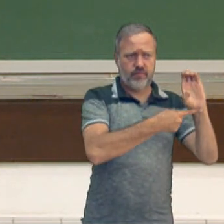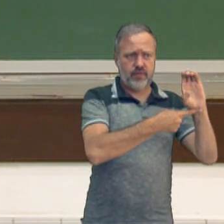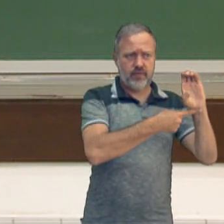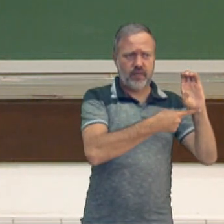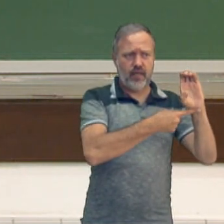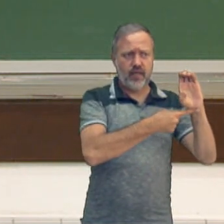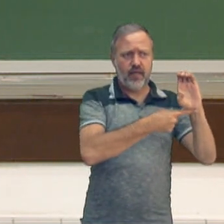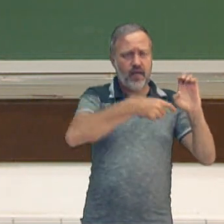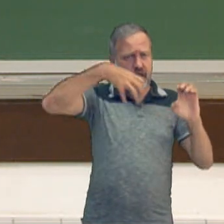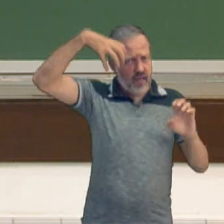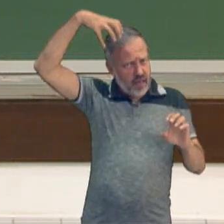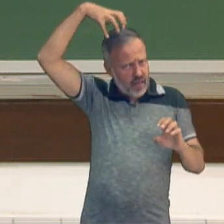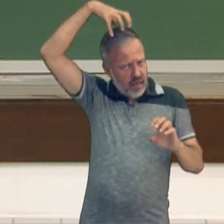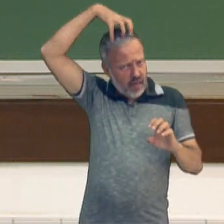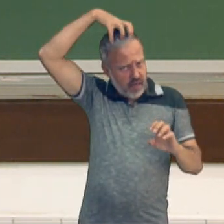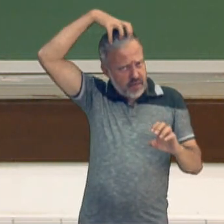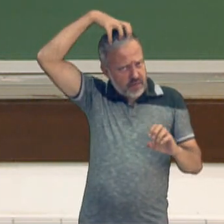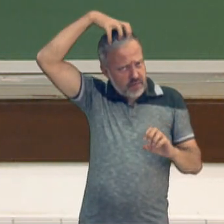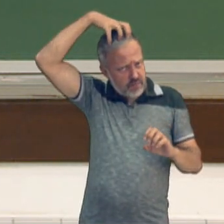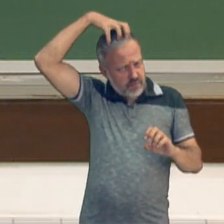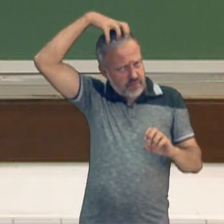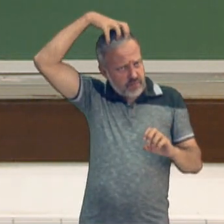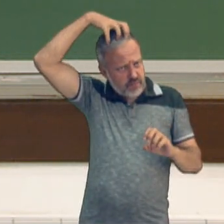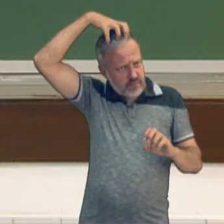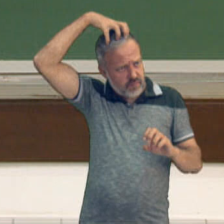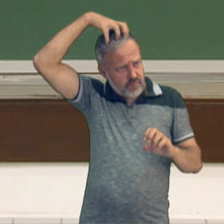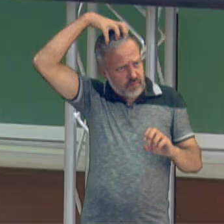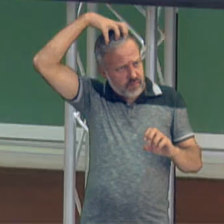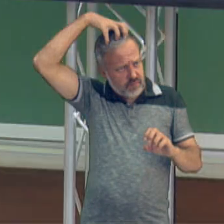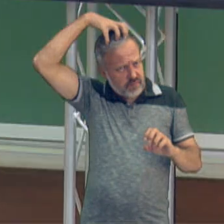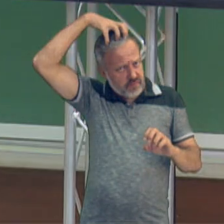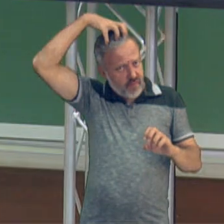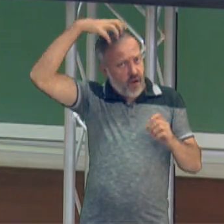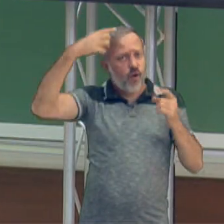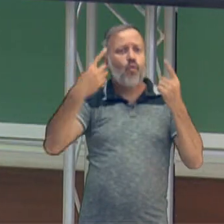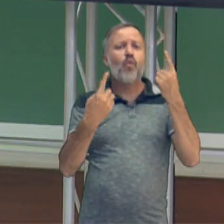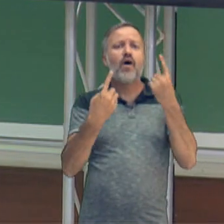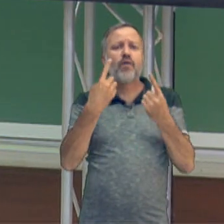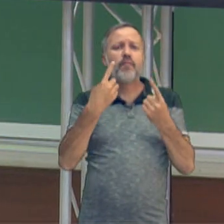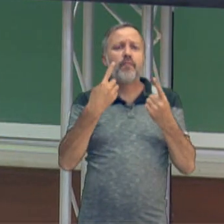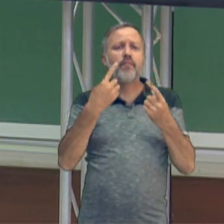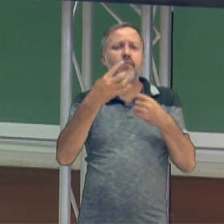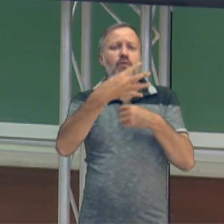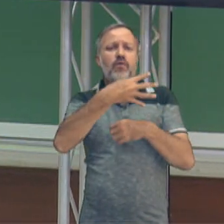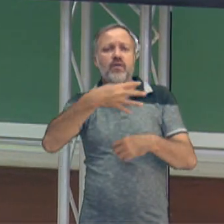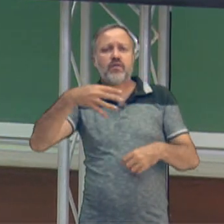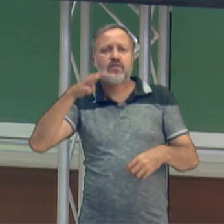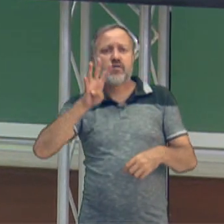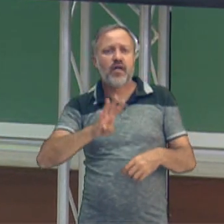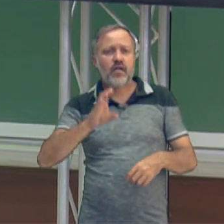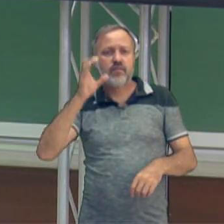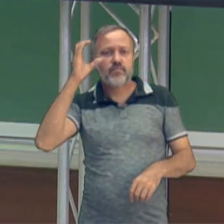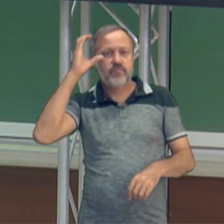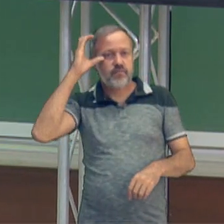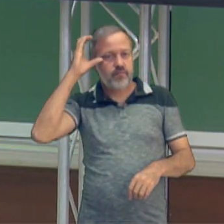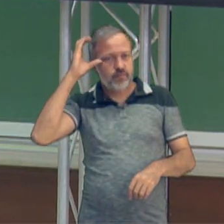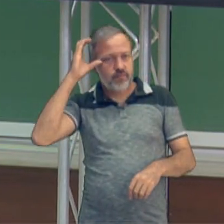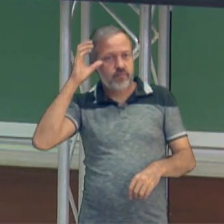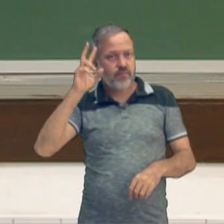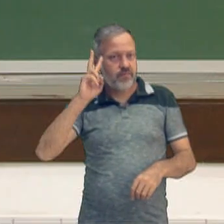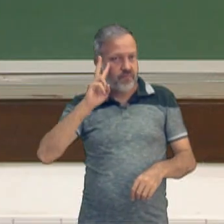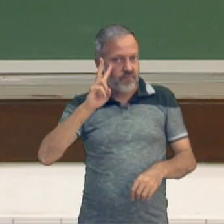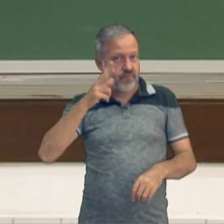anos, cada ciclo desse recebe o nome, letra A, de estrelas, letra B, de animais, letra